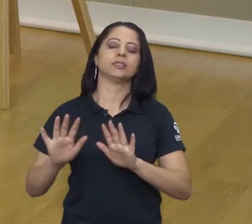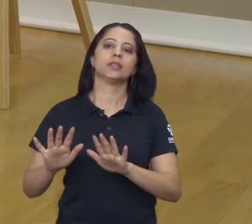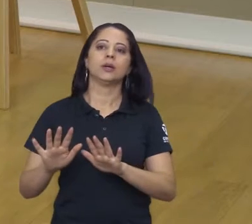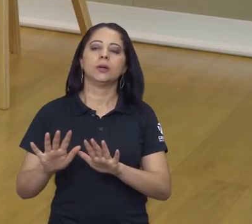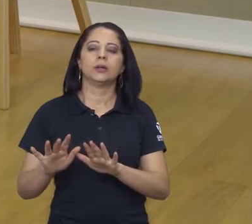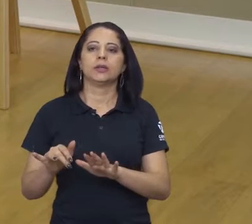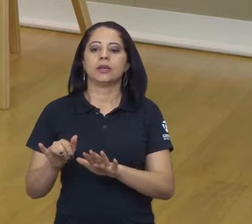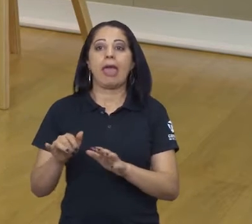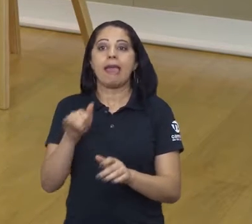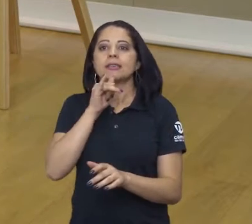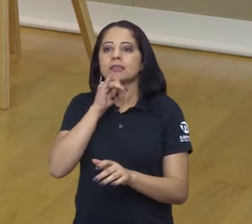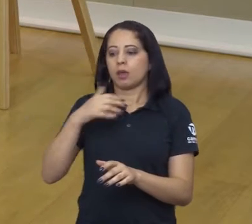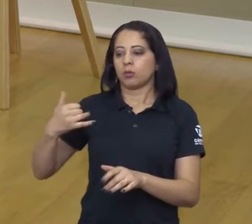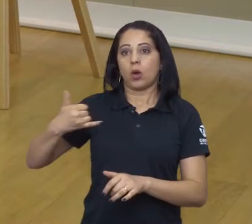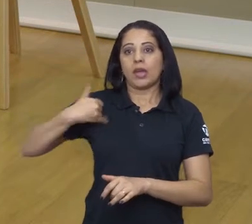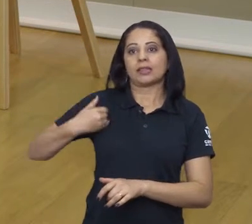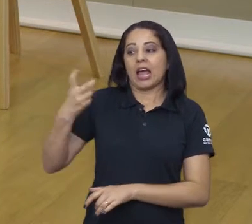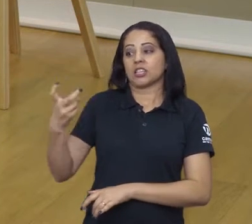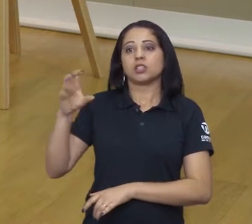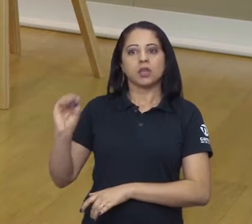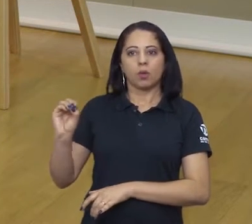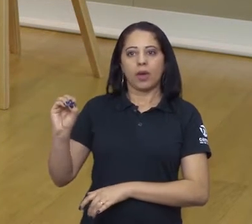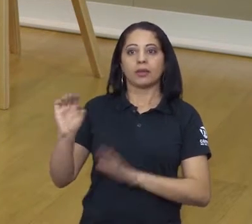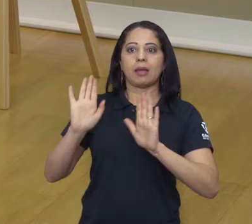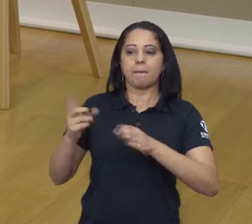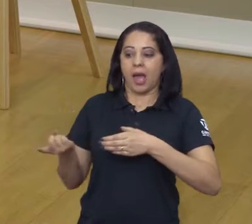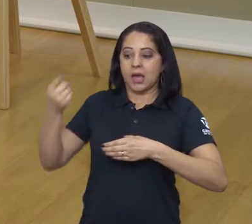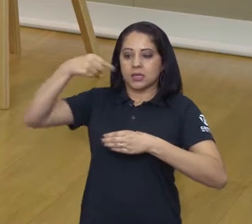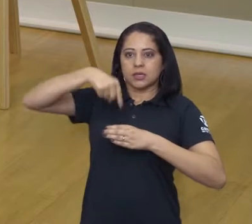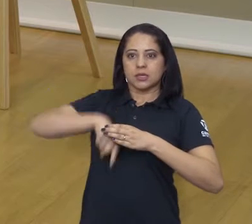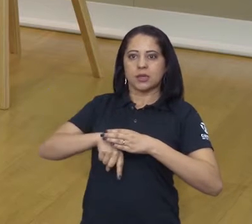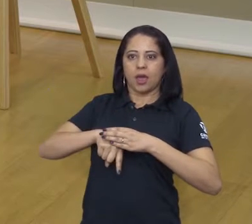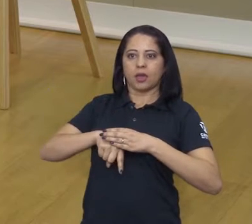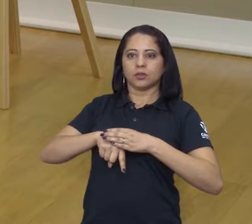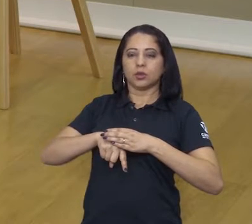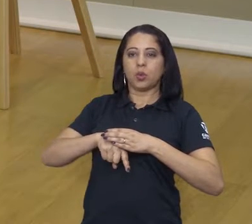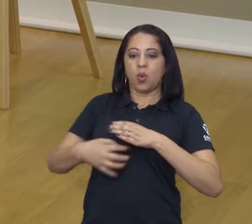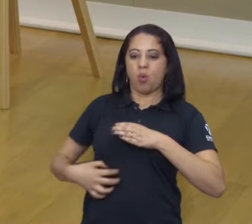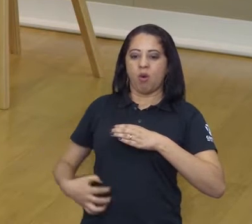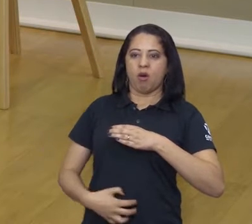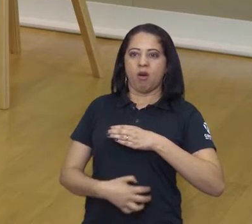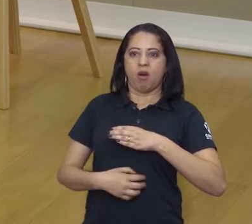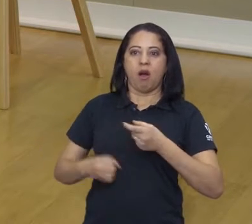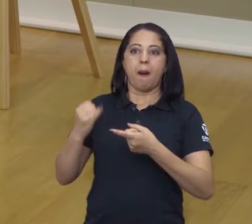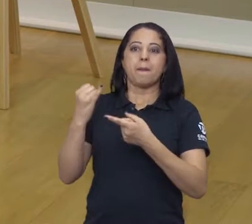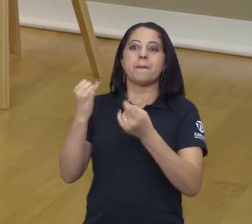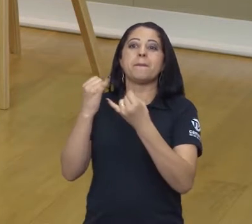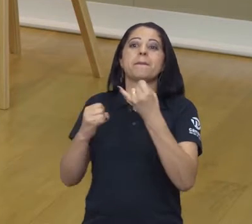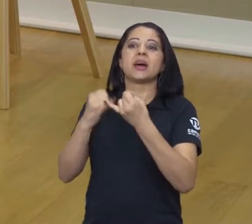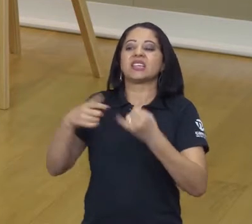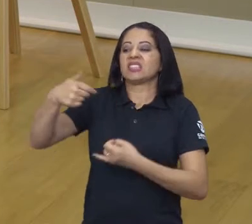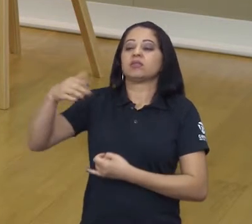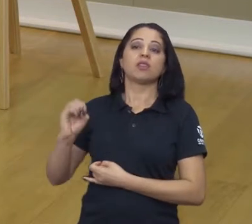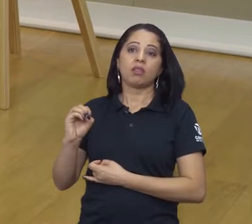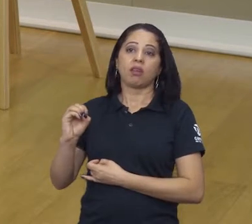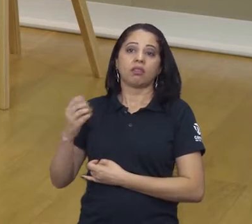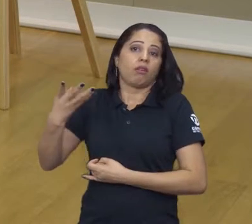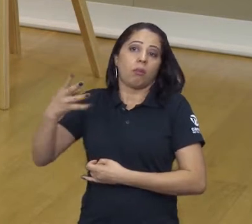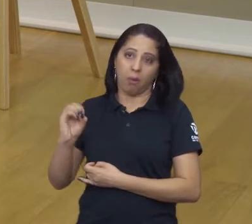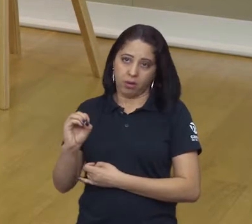assim você pode ter 50 anos de idade cronológica Mas você pode ter uma idade biológica de 70 ou de